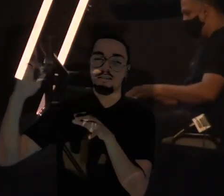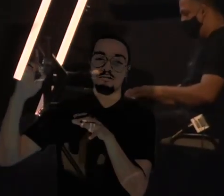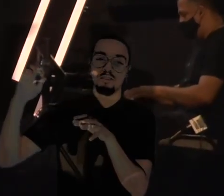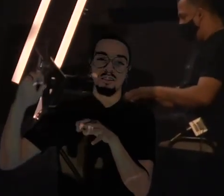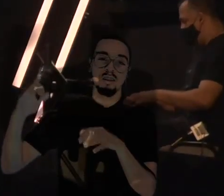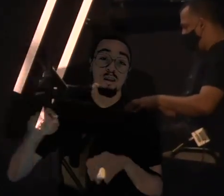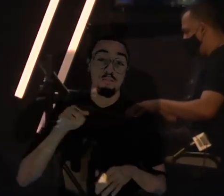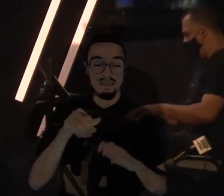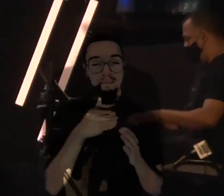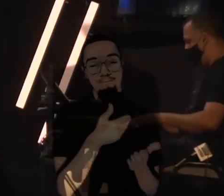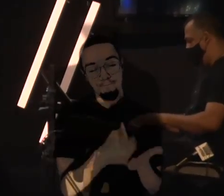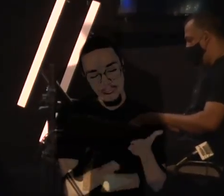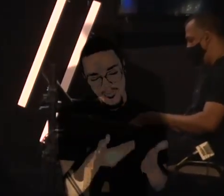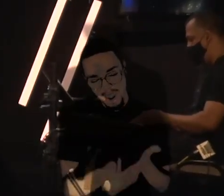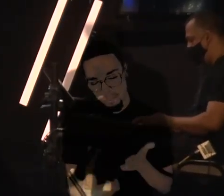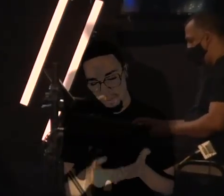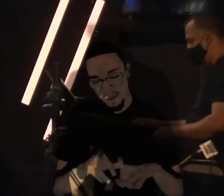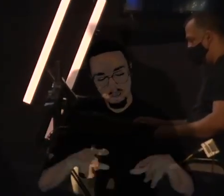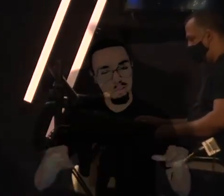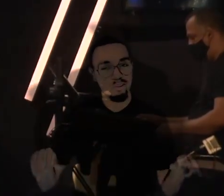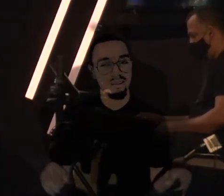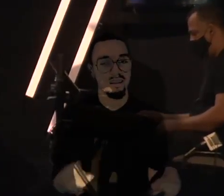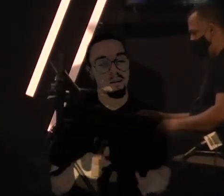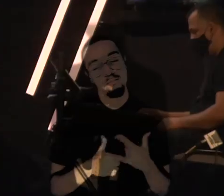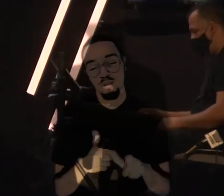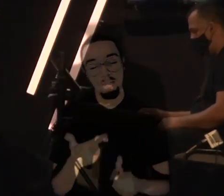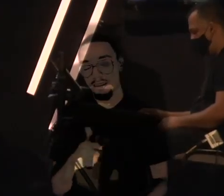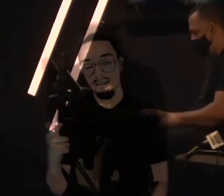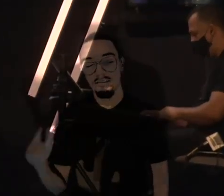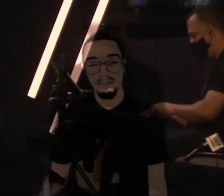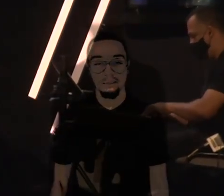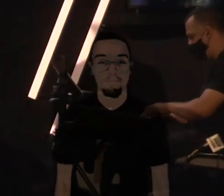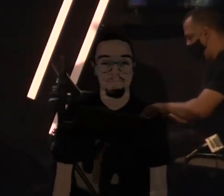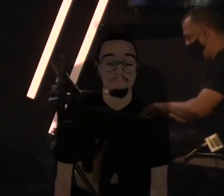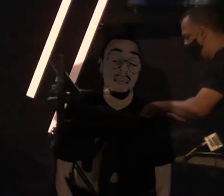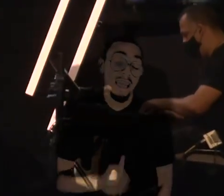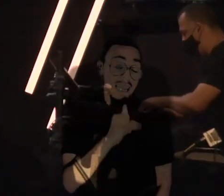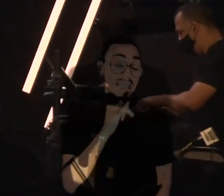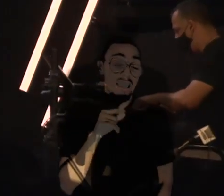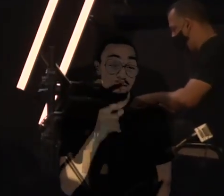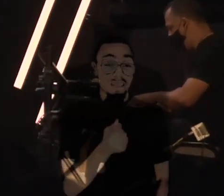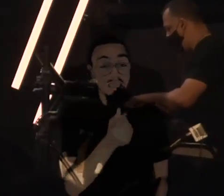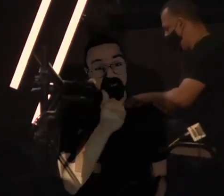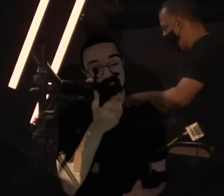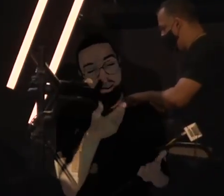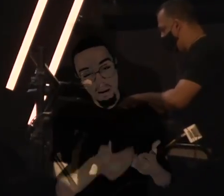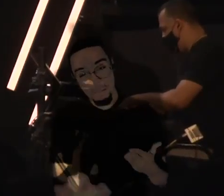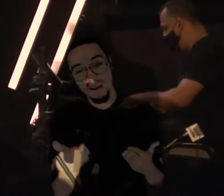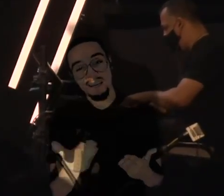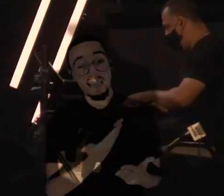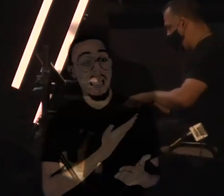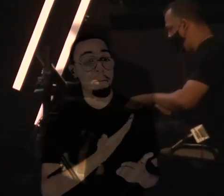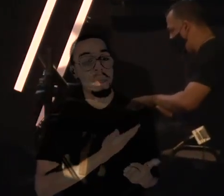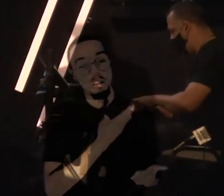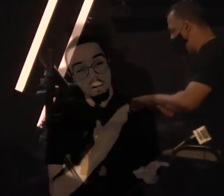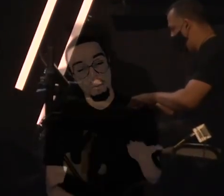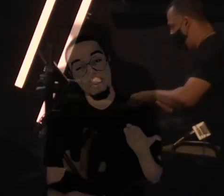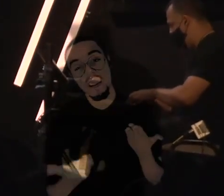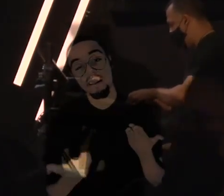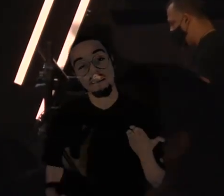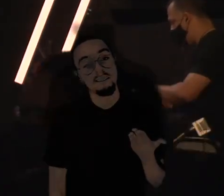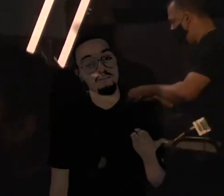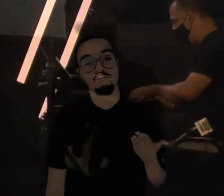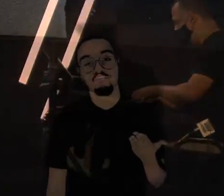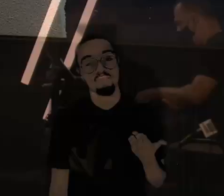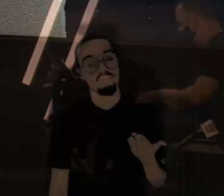apoio, quando você perde amizades, quando você perde dinheiro, quando você perde recursos, quando você perde